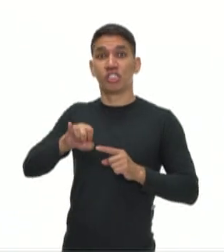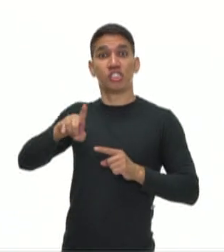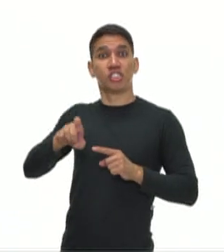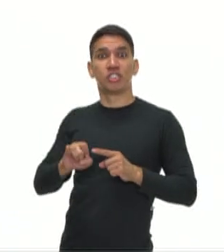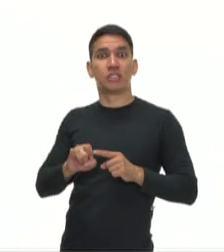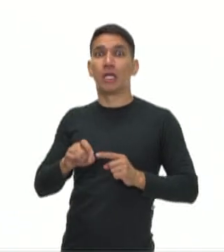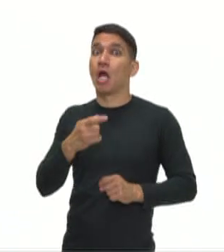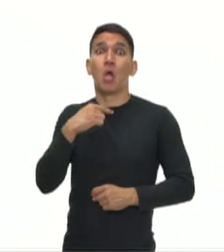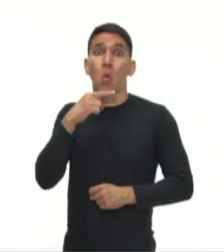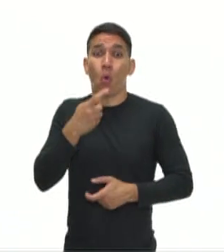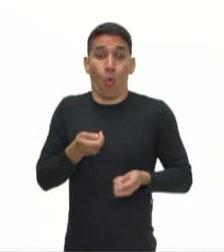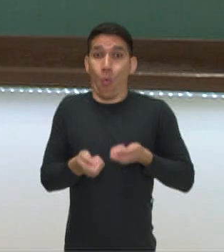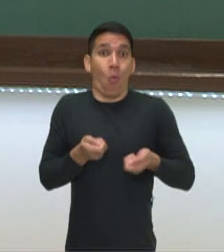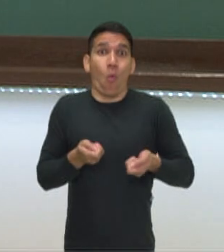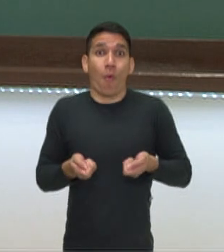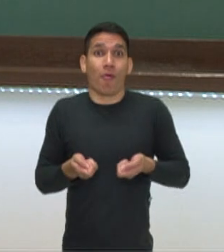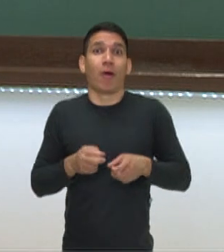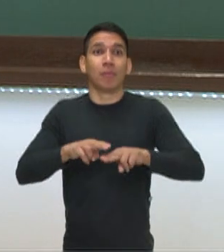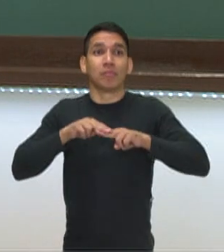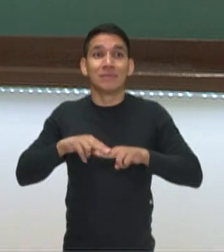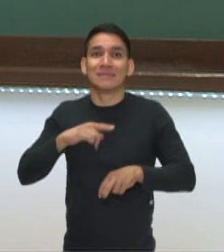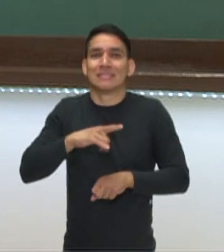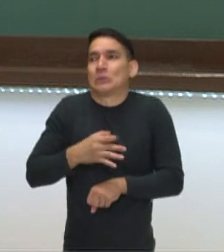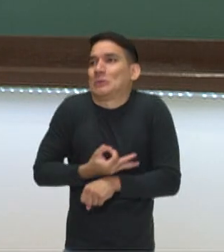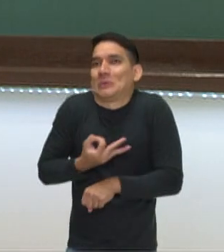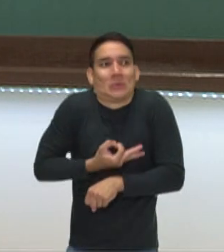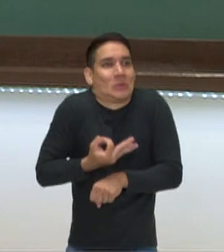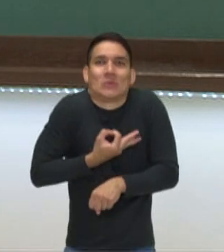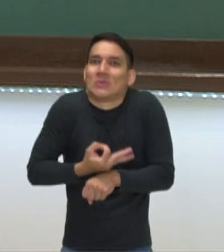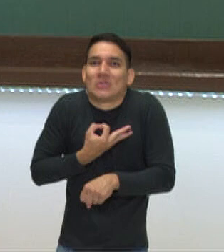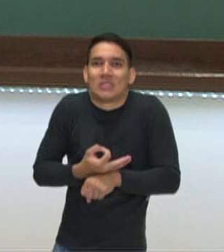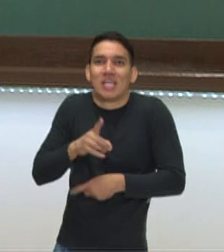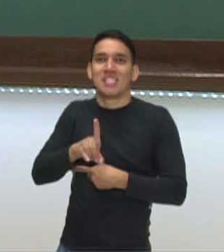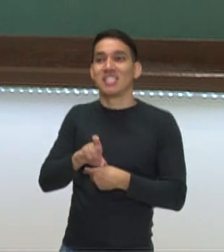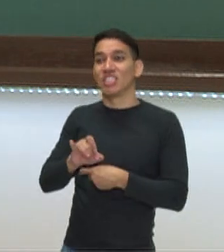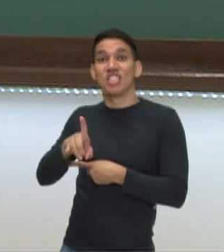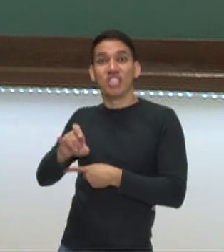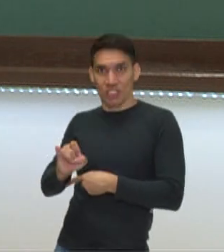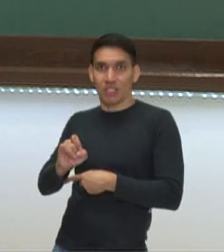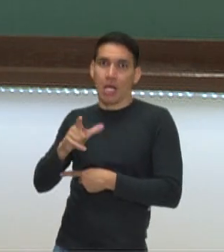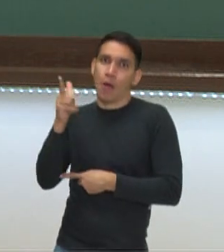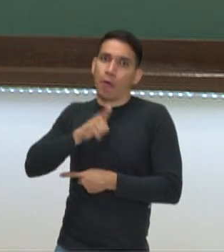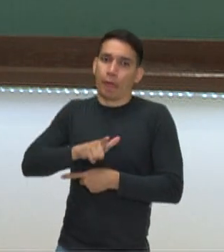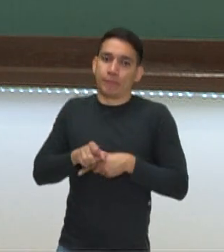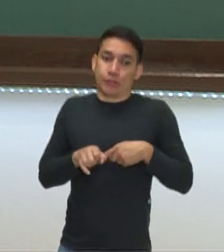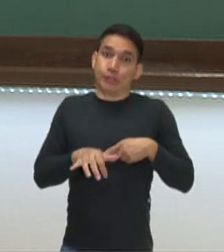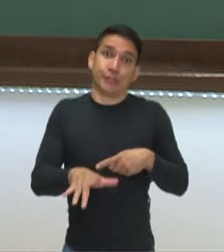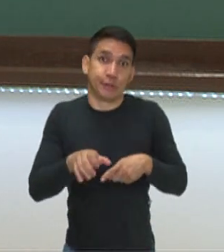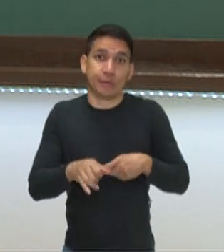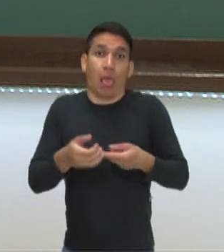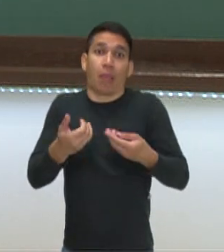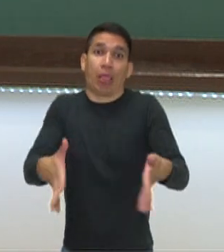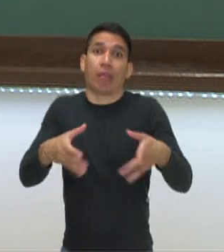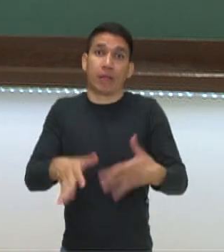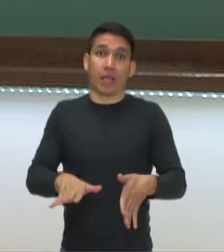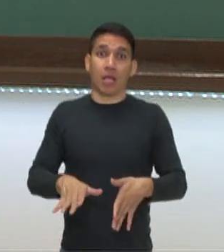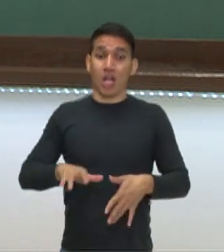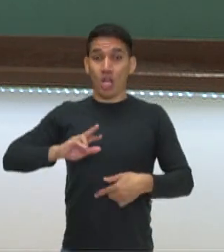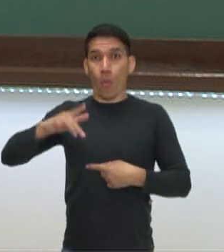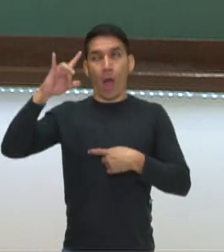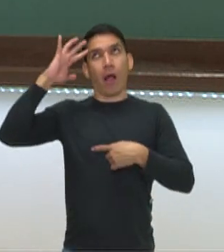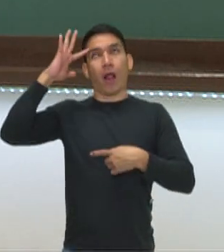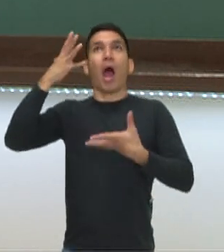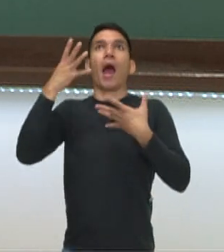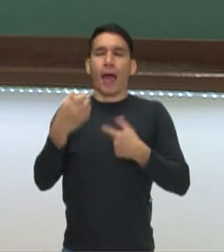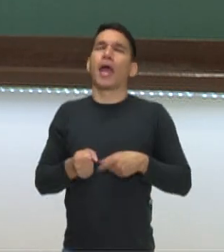não consegue controlar e tem aquele escape de xixi, ela acaba liberando mesmo, né, contra a sua própria